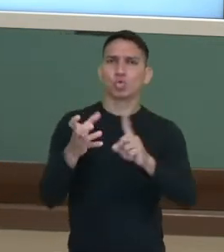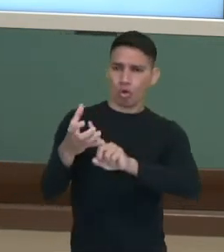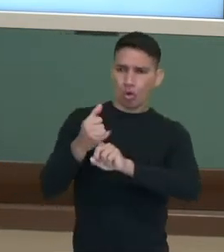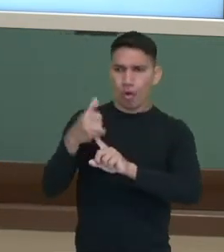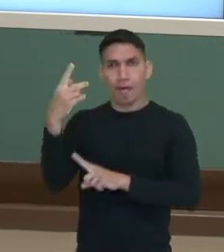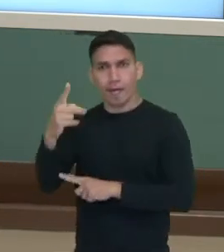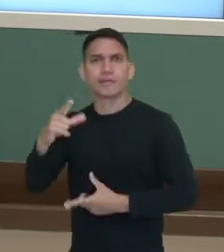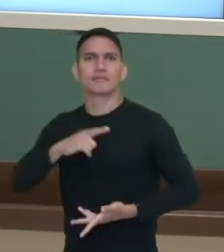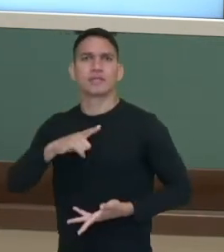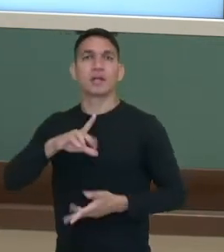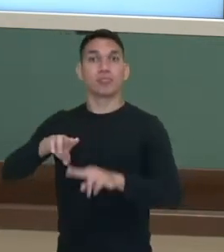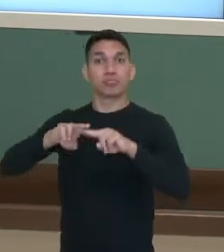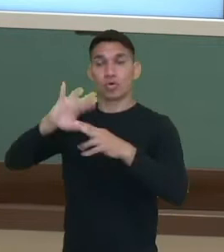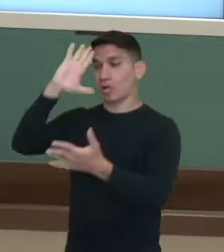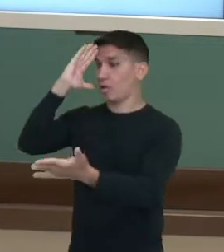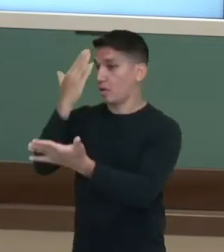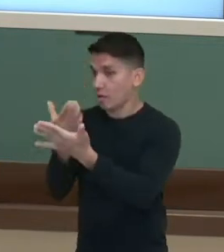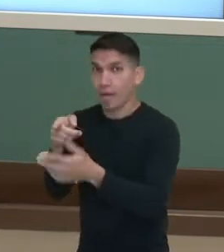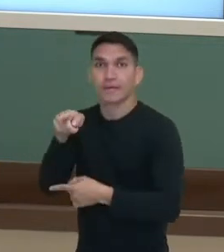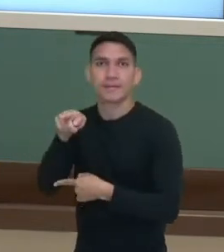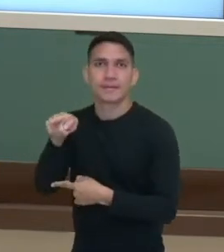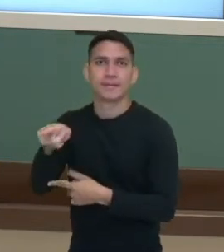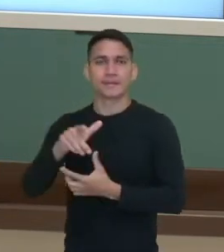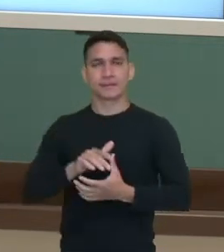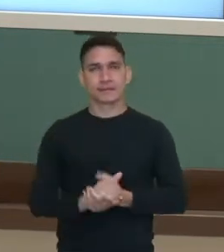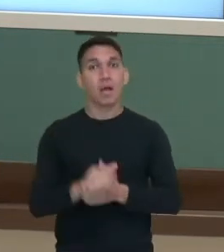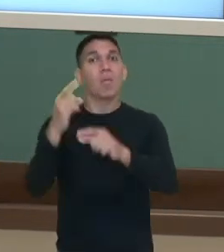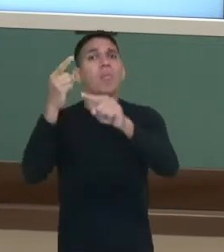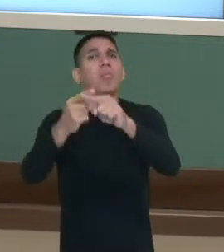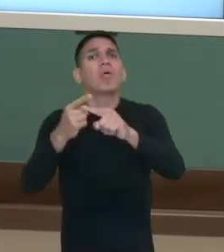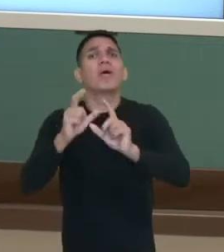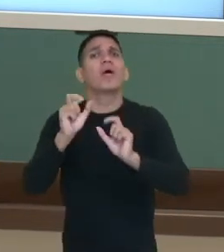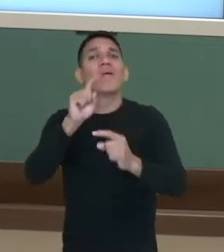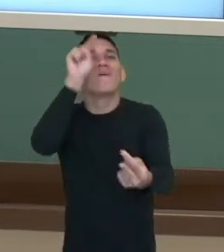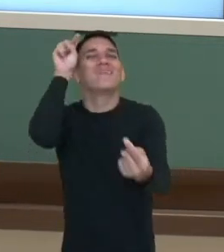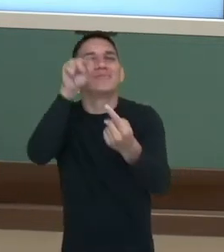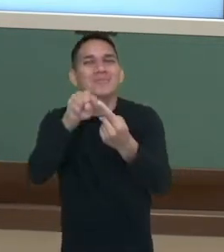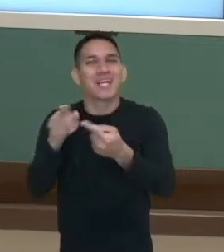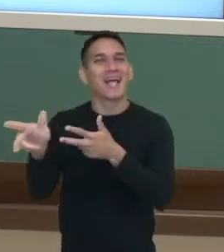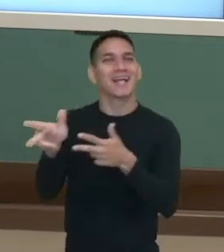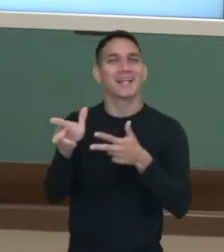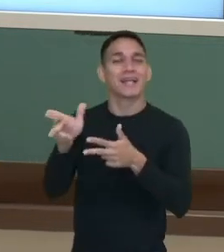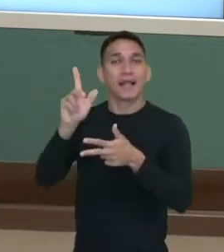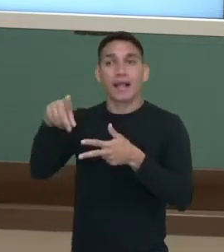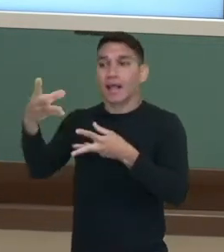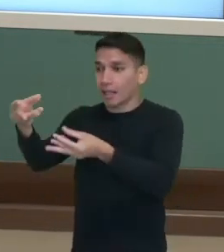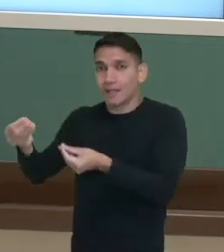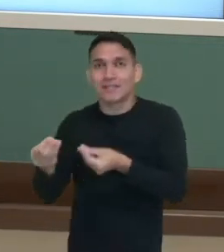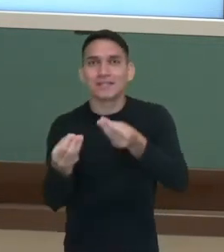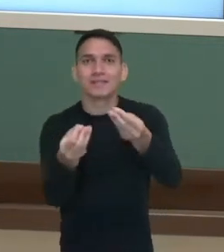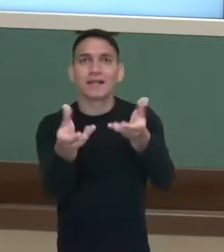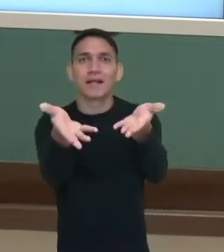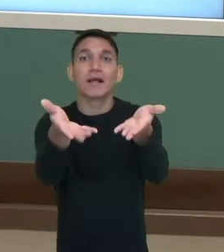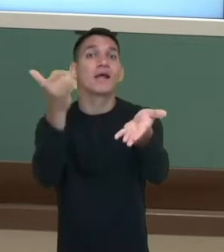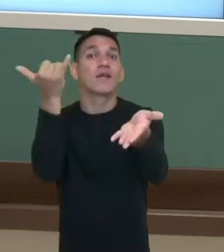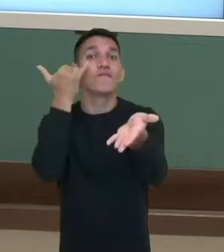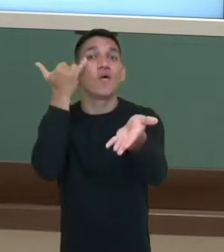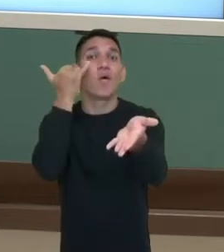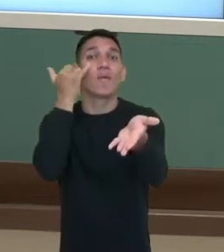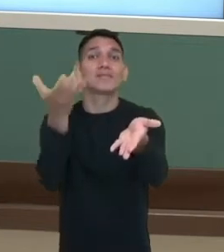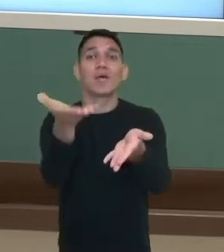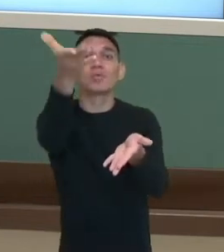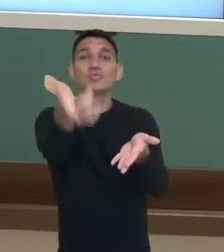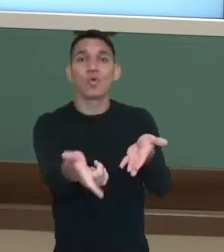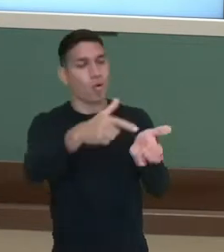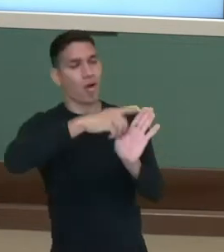tem credibilidade no que irá falar. Por quê? Porque o objetivo da entrevista é trazer uma informação para o leitor.